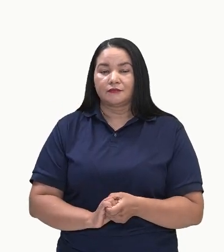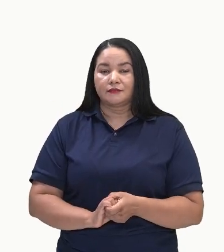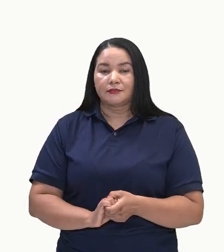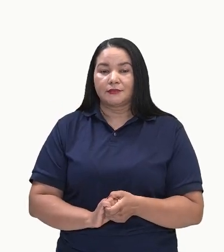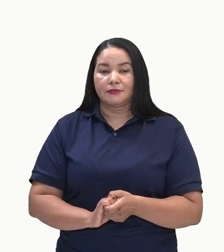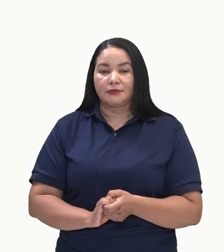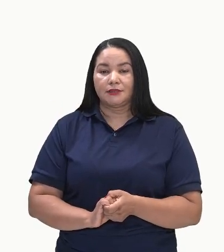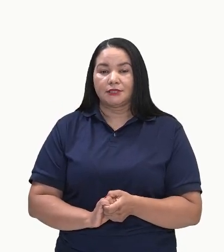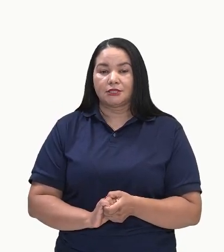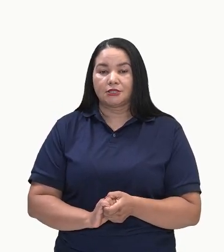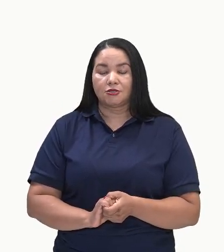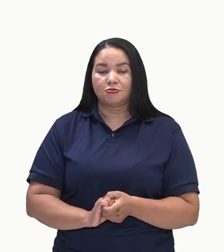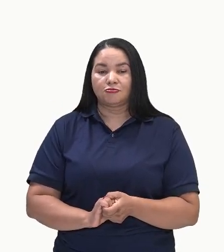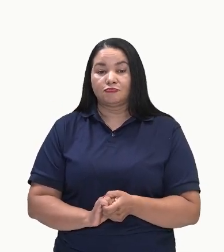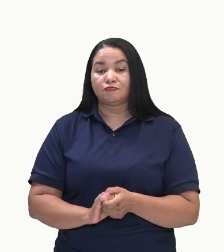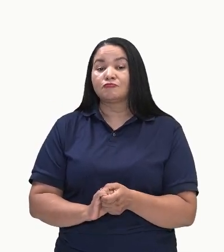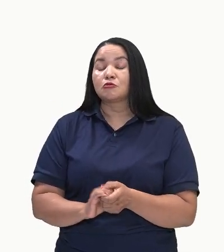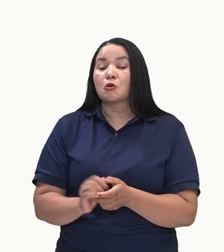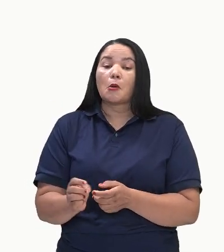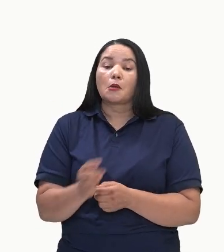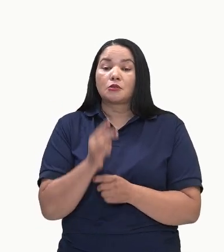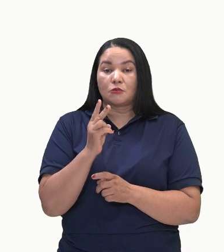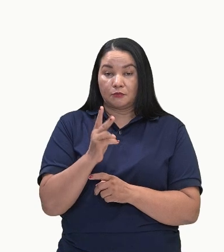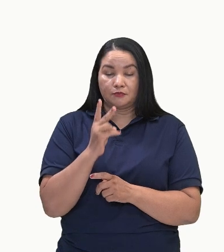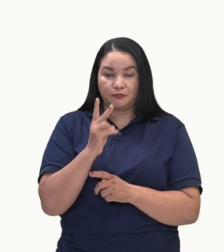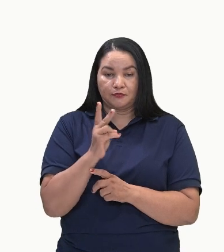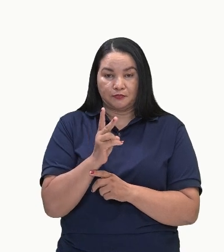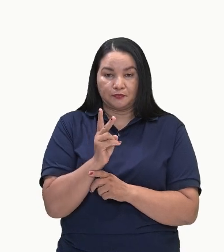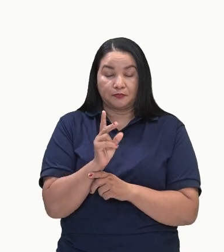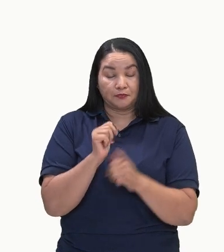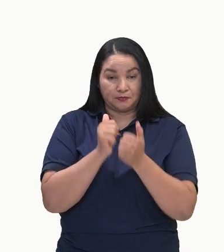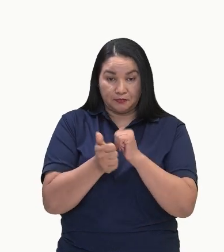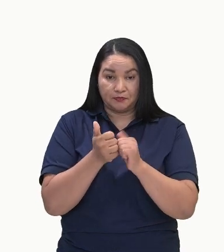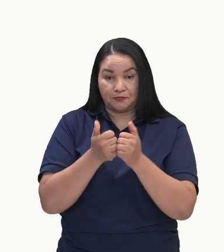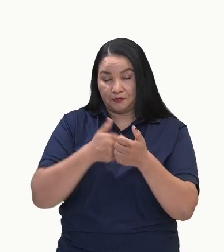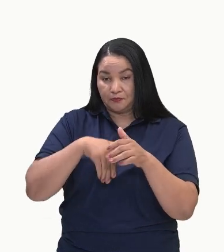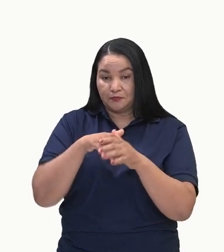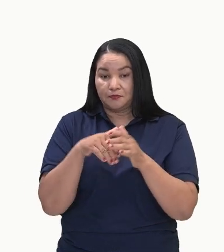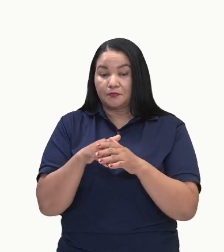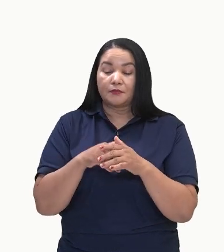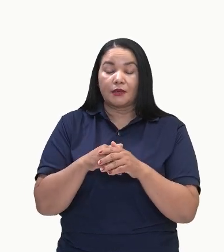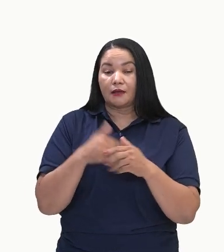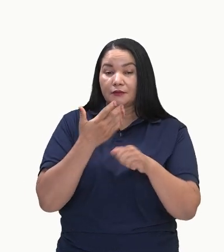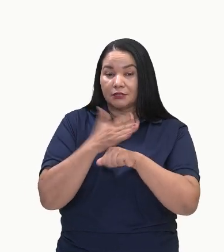Olha o que diz a questão. 2 atletas estão treinando nas pistas circulares e